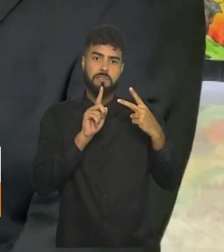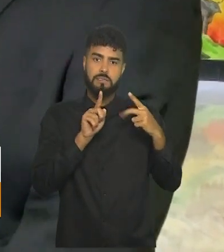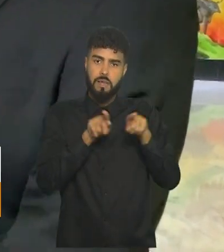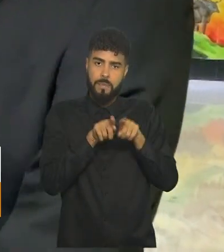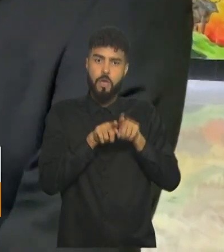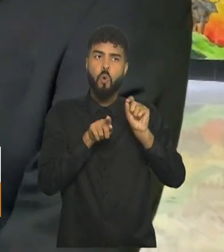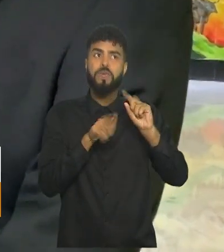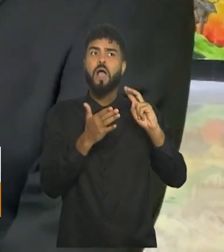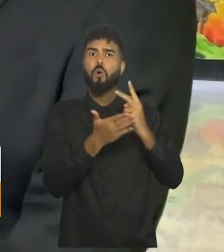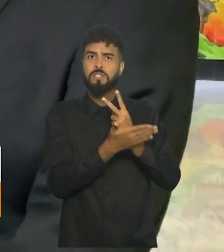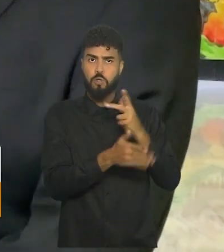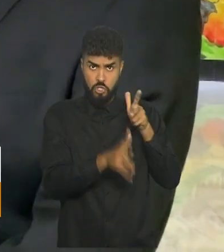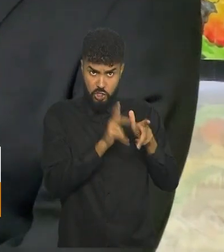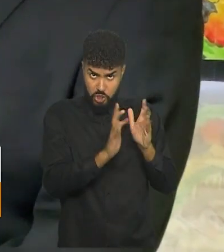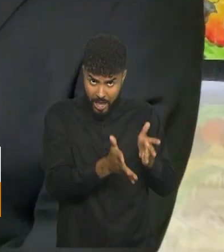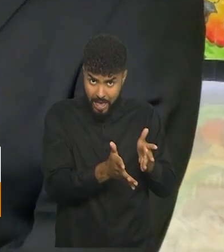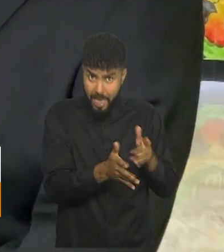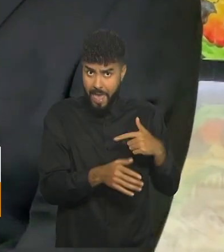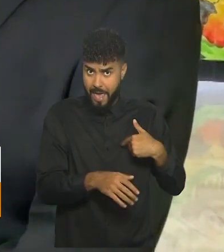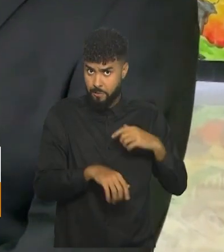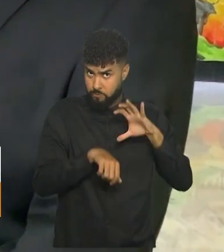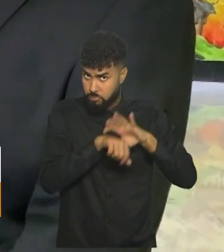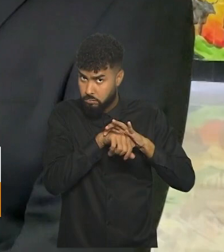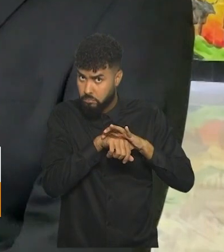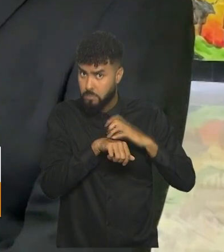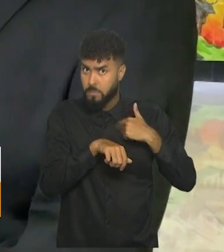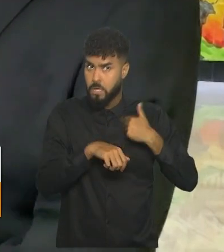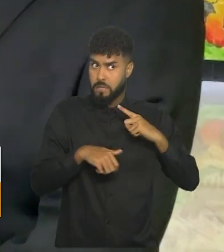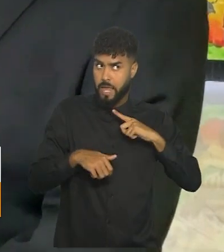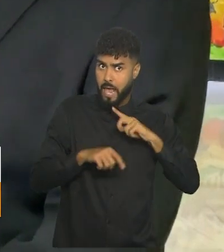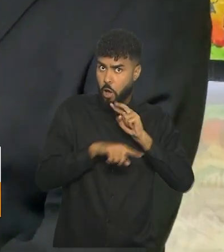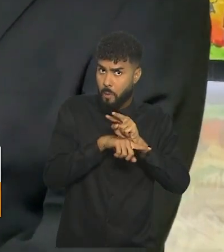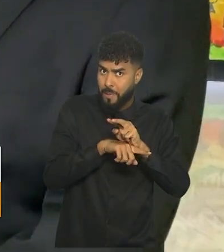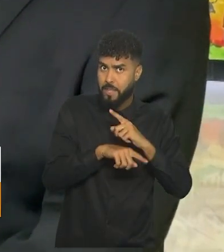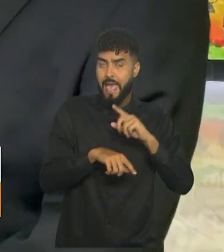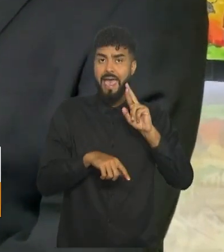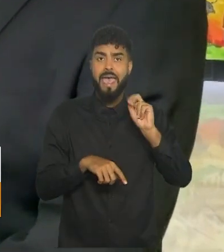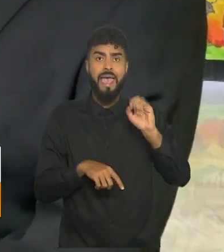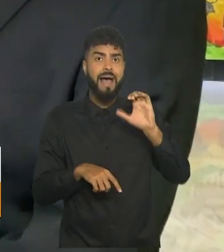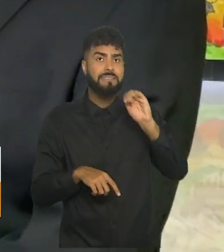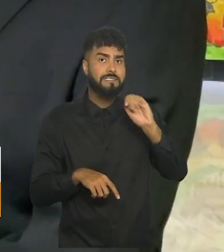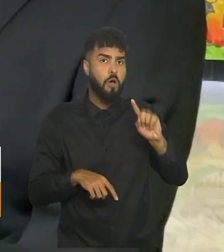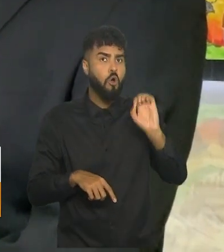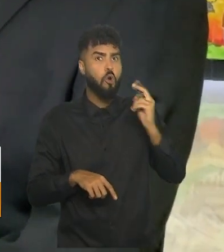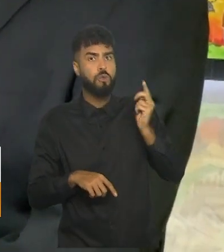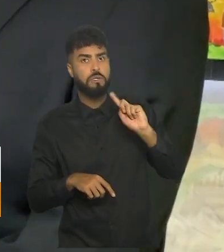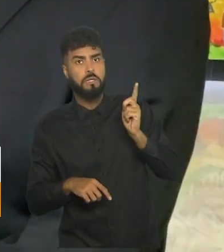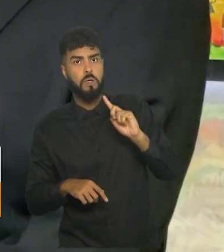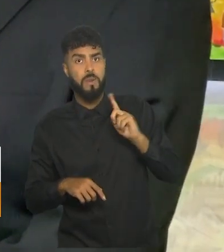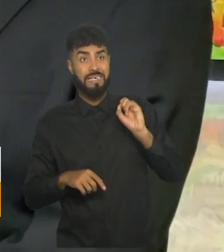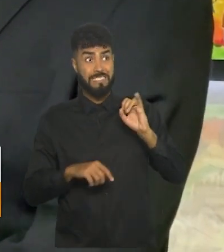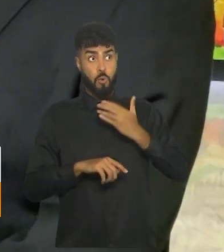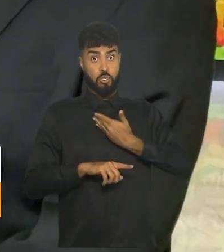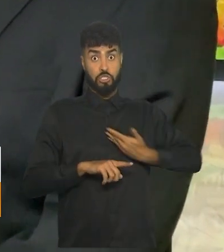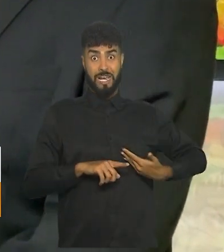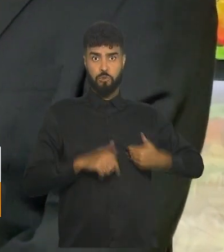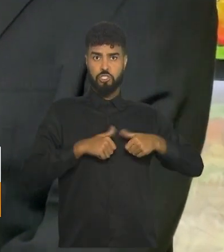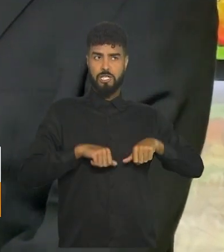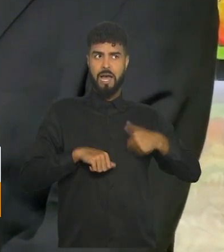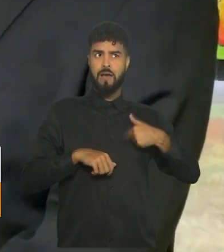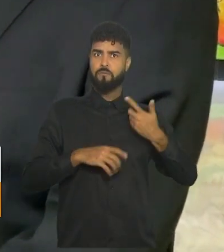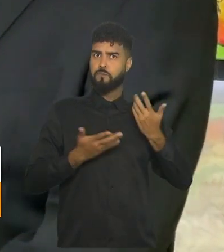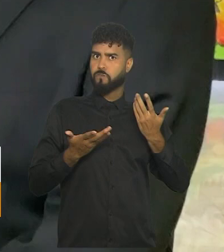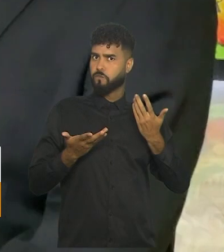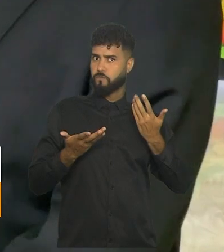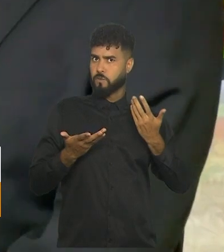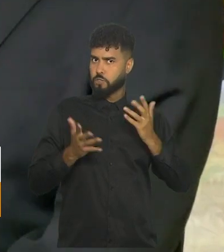essas crianças, se elas estão sendo acompanhadas, se algumas delas teve reação ou não, se houve por parte do Estado algum tipo de